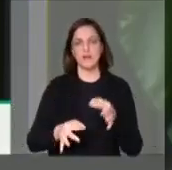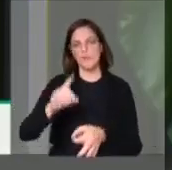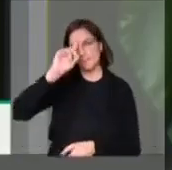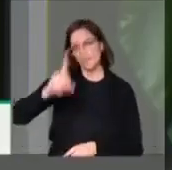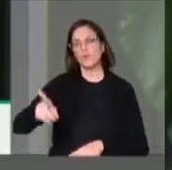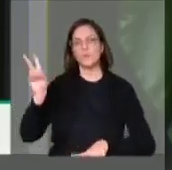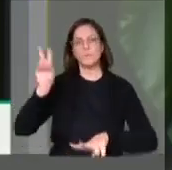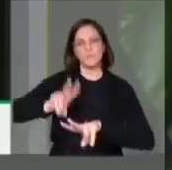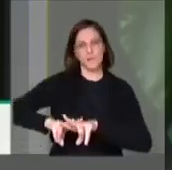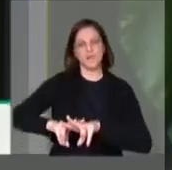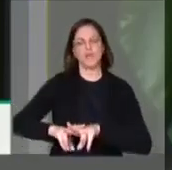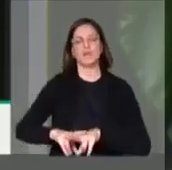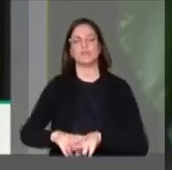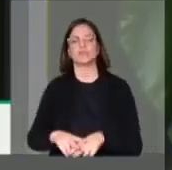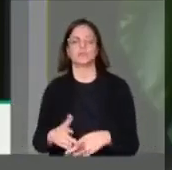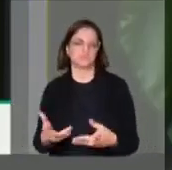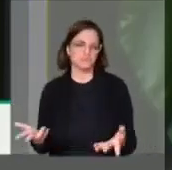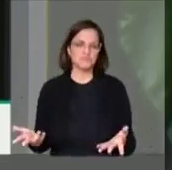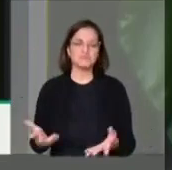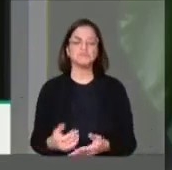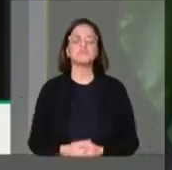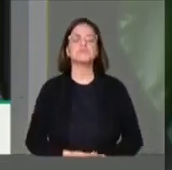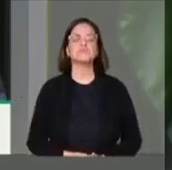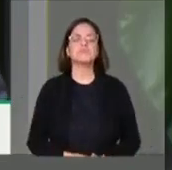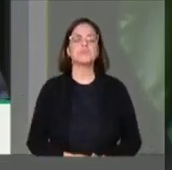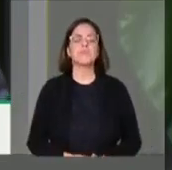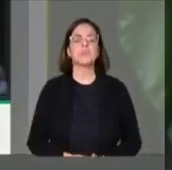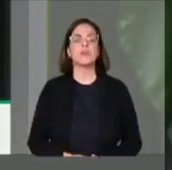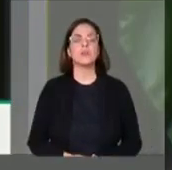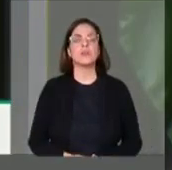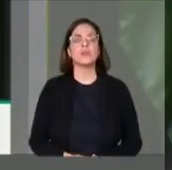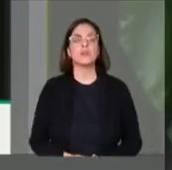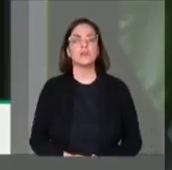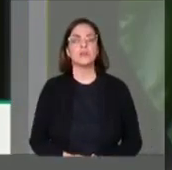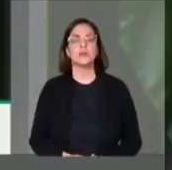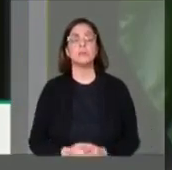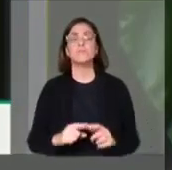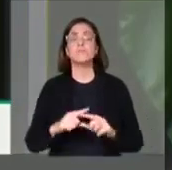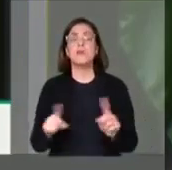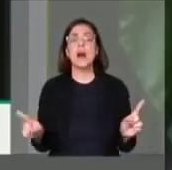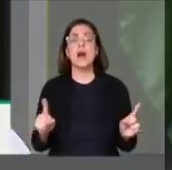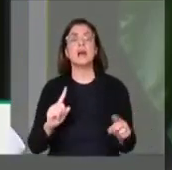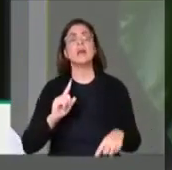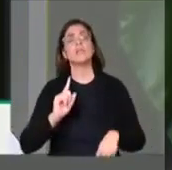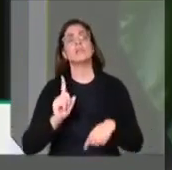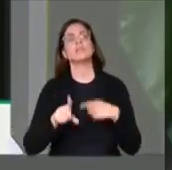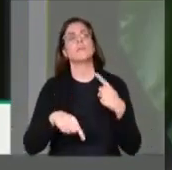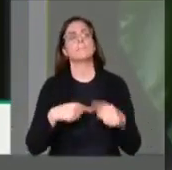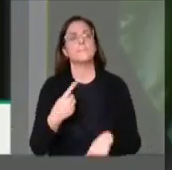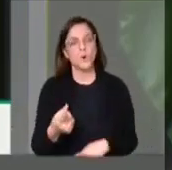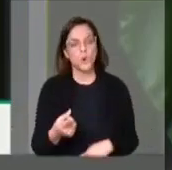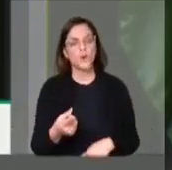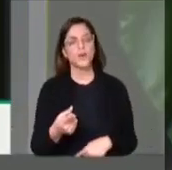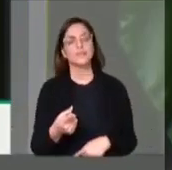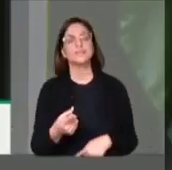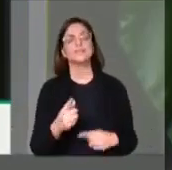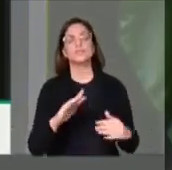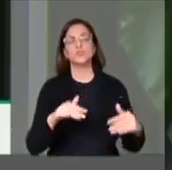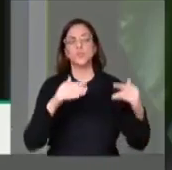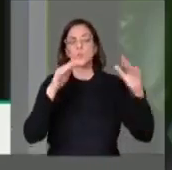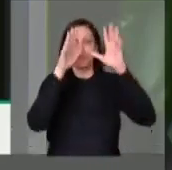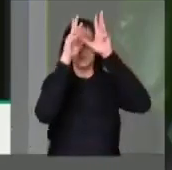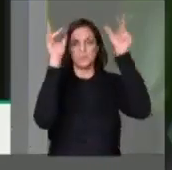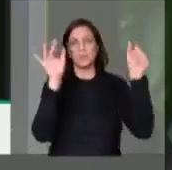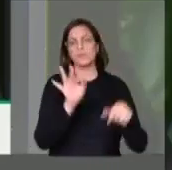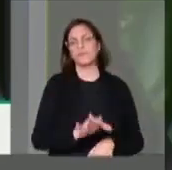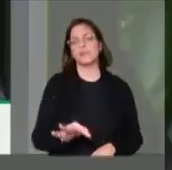prolação do acórdão condenatório em segunda instância, e que com advento do julgamento do Supremo